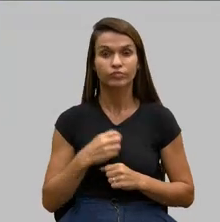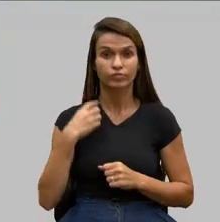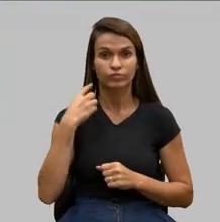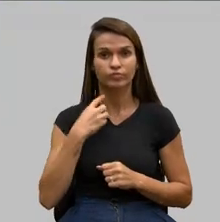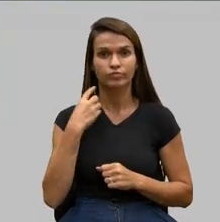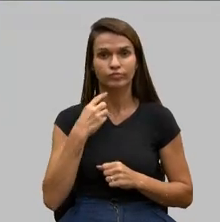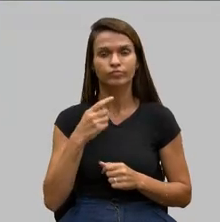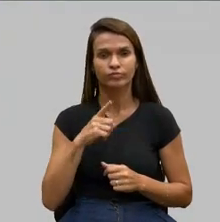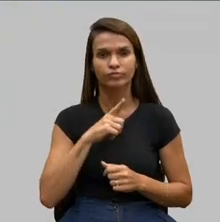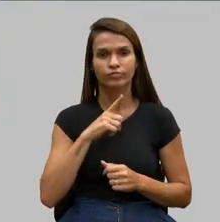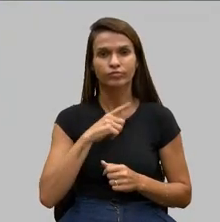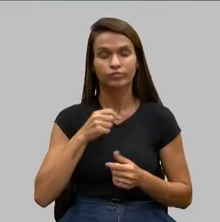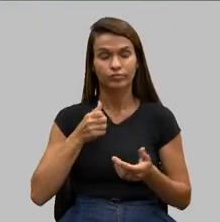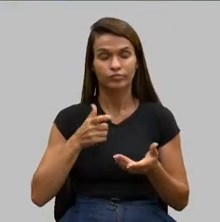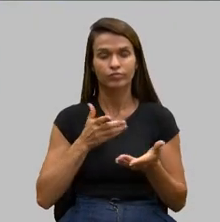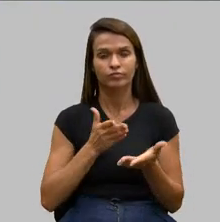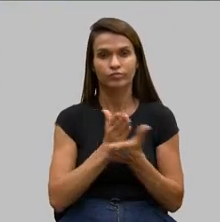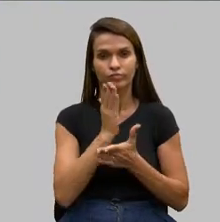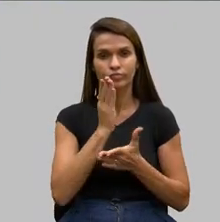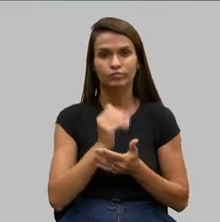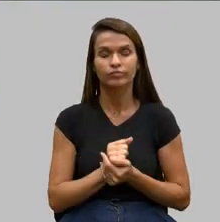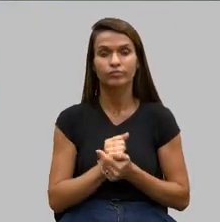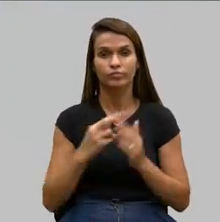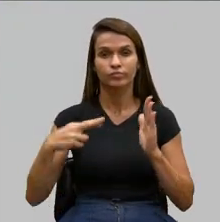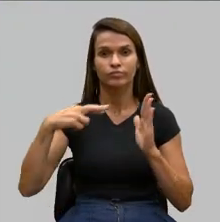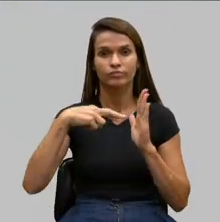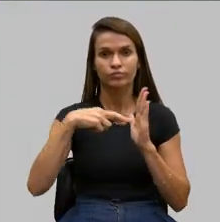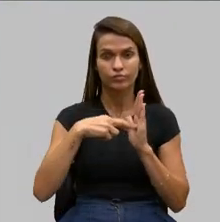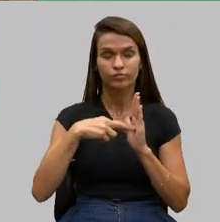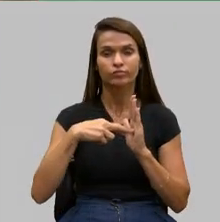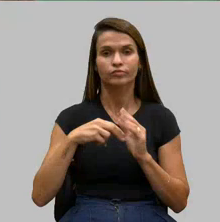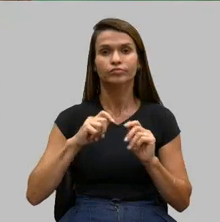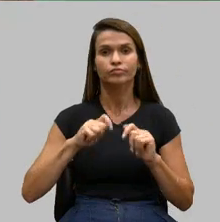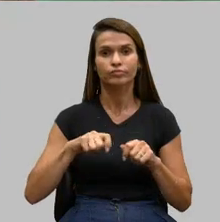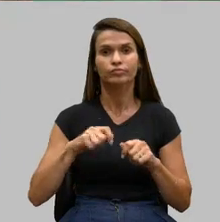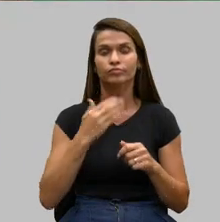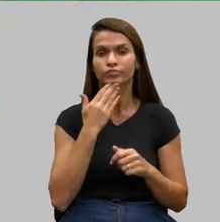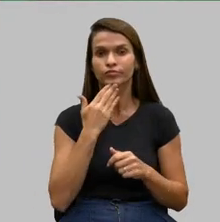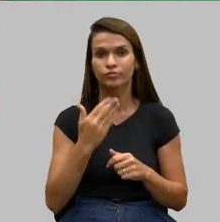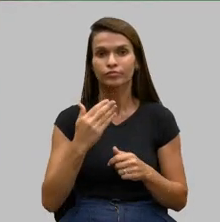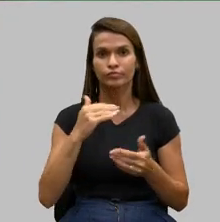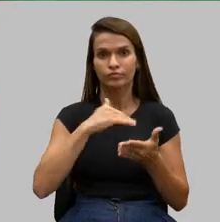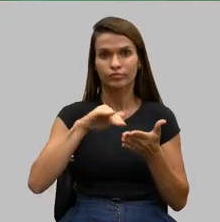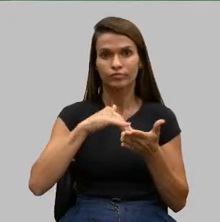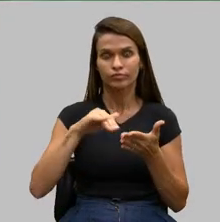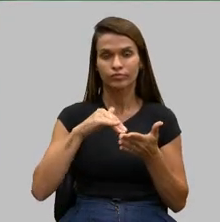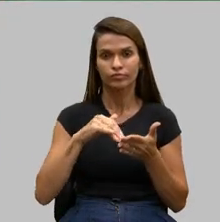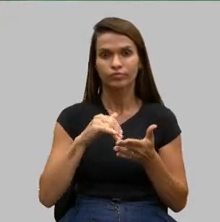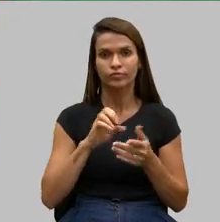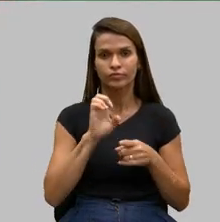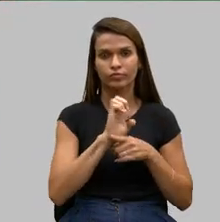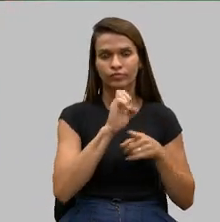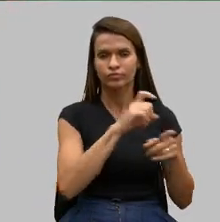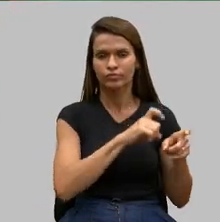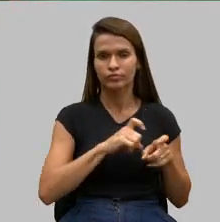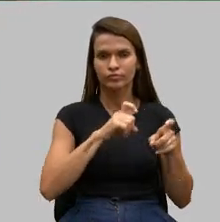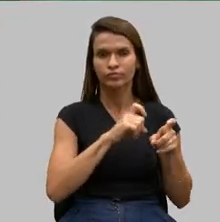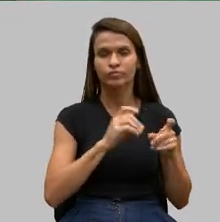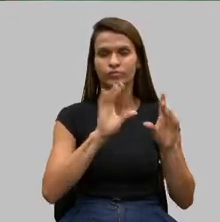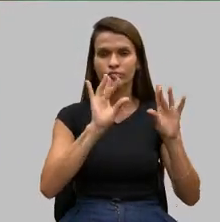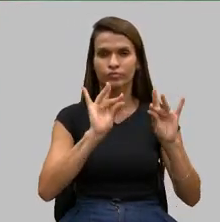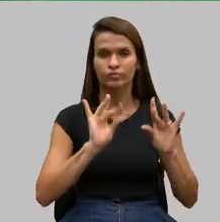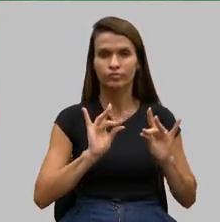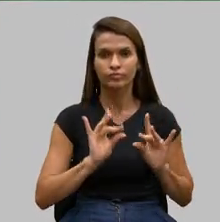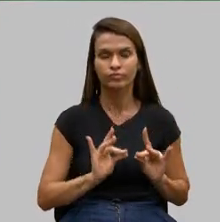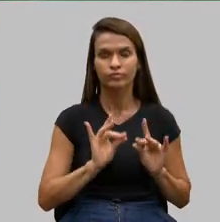encontram aprovado requerimento para que seja solicitado o secretário de estado da Fazenda o detalhamento da informações relativa